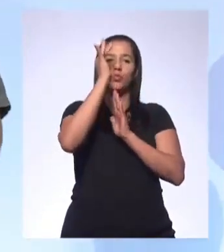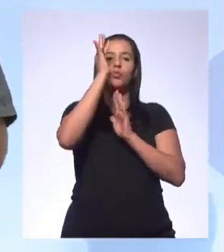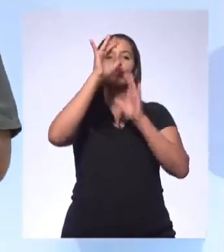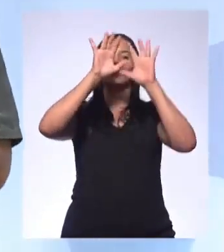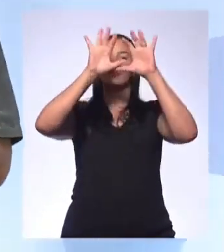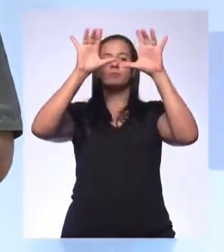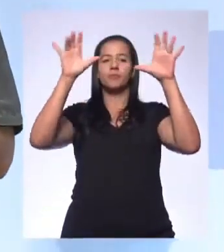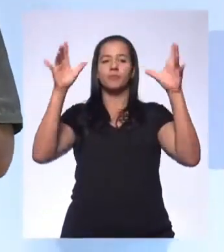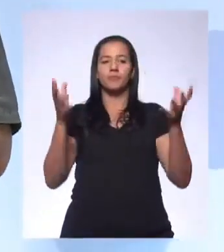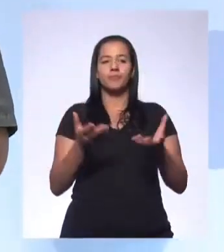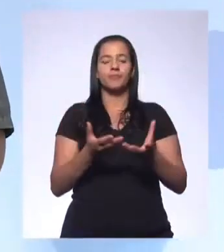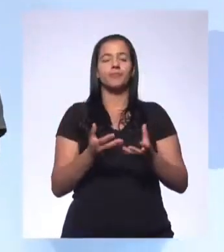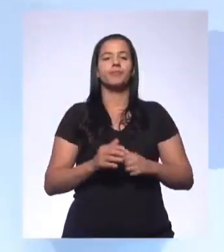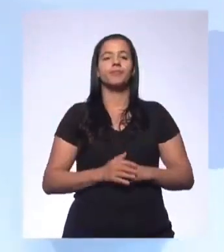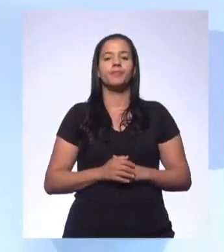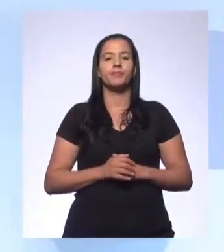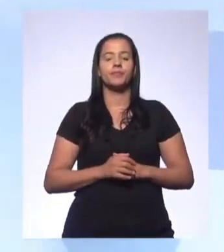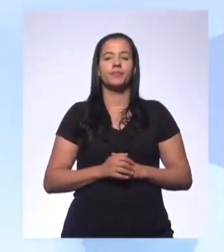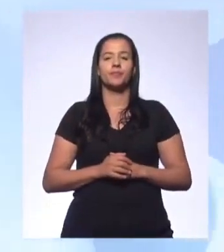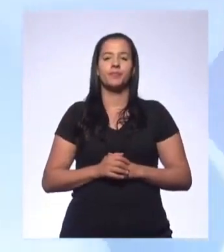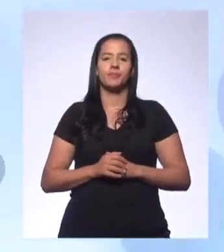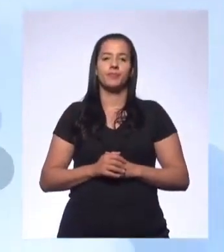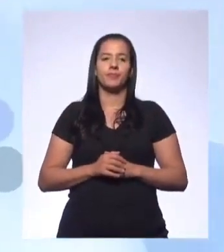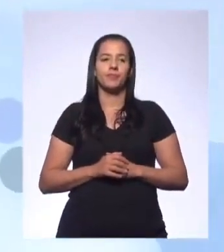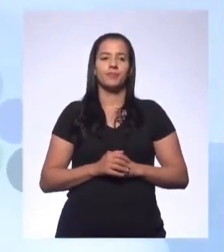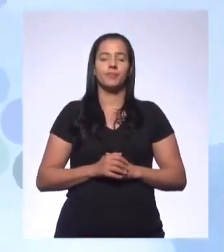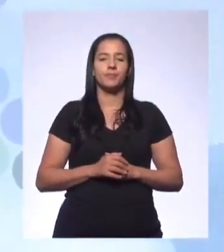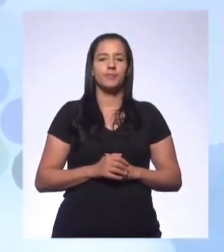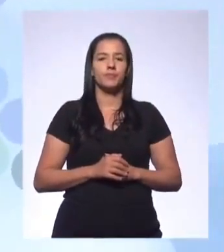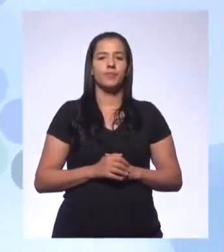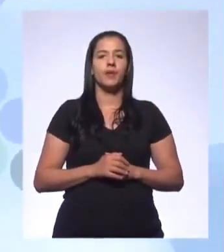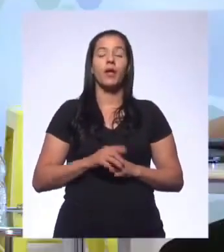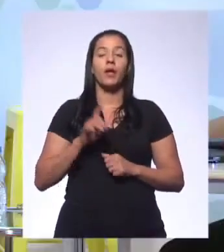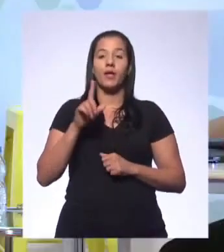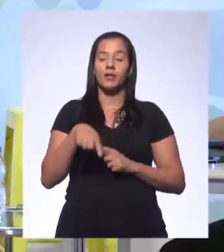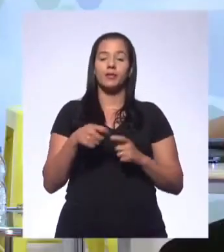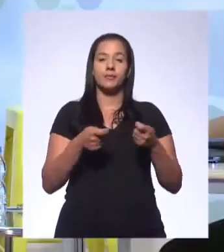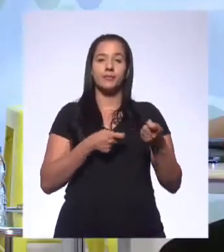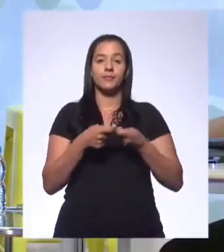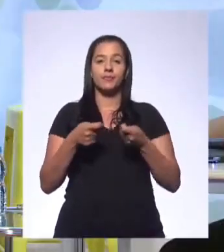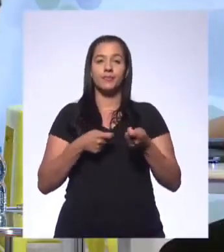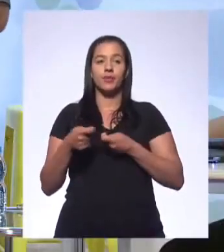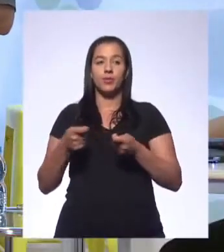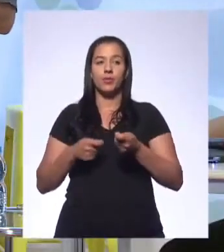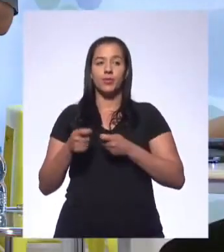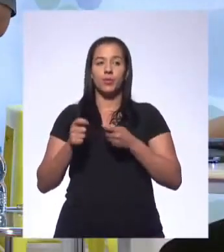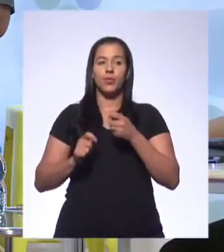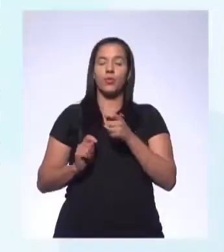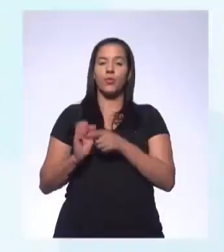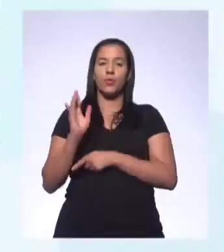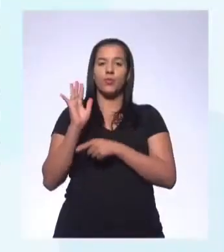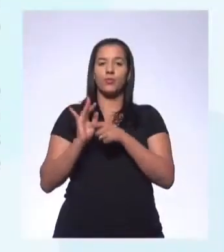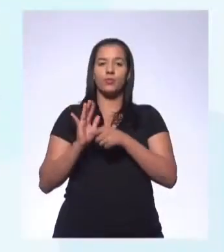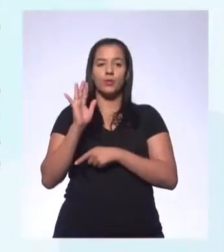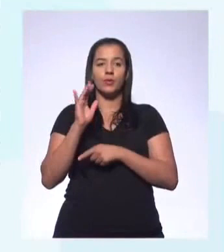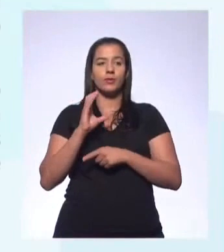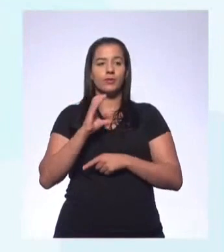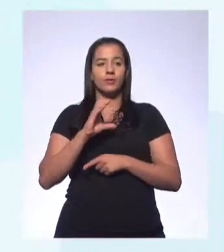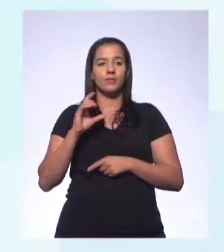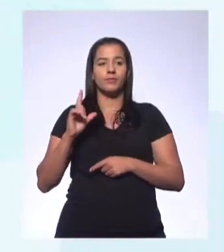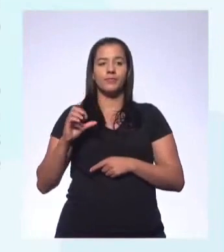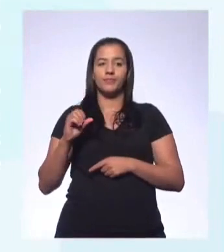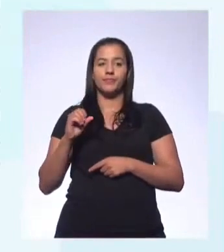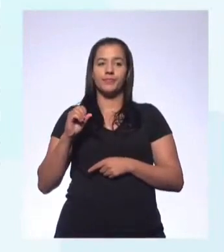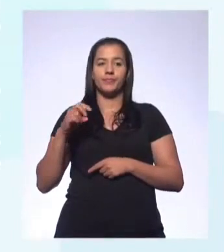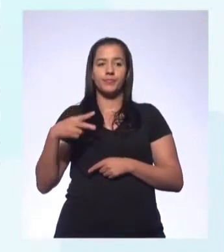ar atmosférico, certo? E que regula a relação do gás carbônico. Então nós temos aí esse